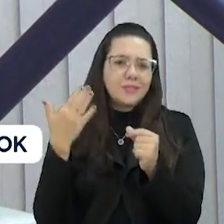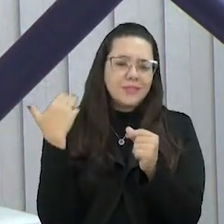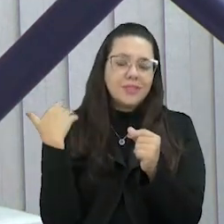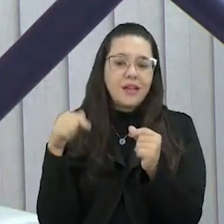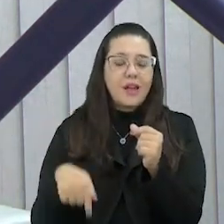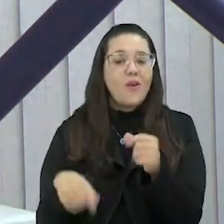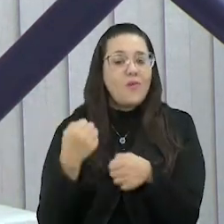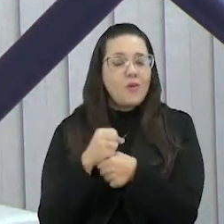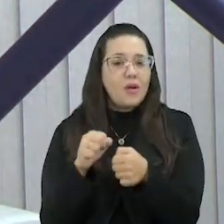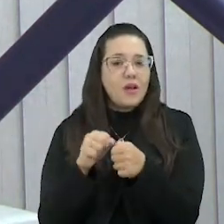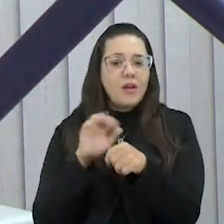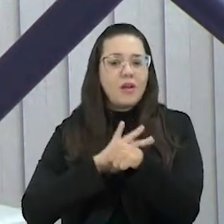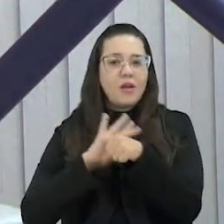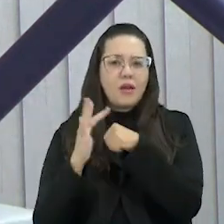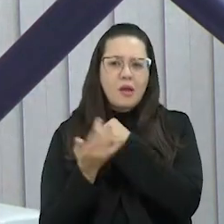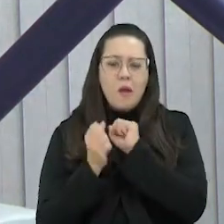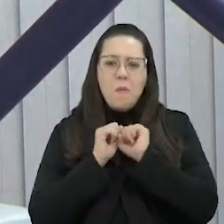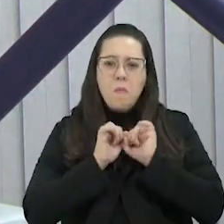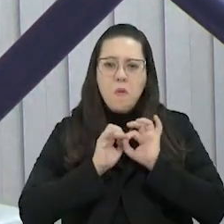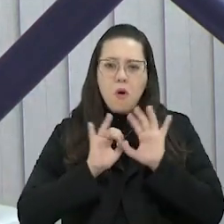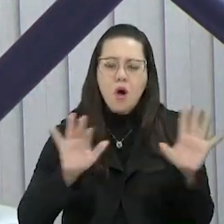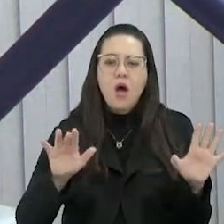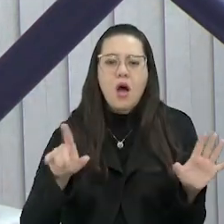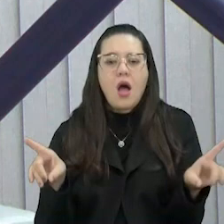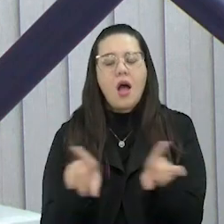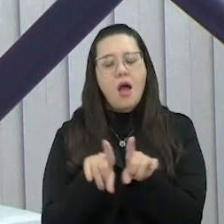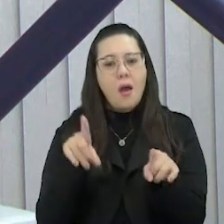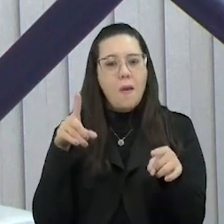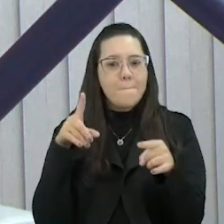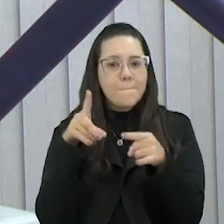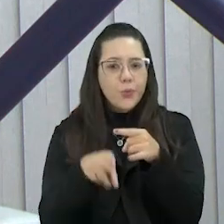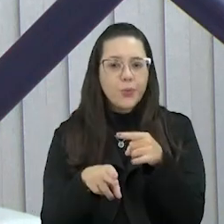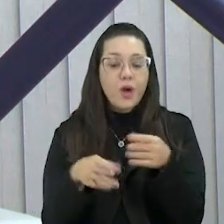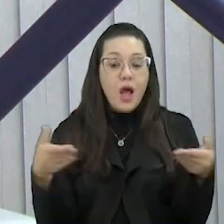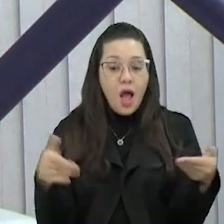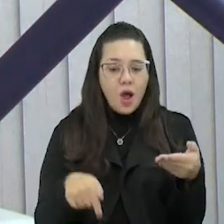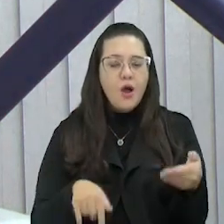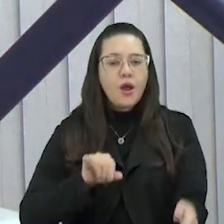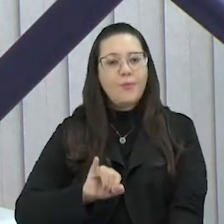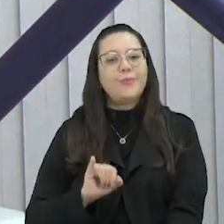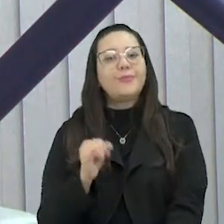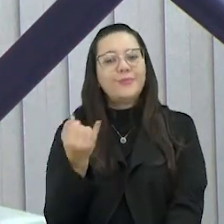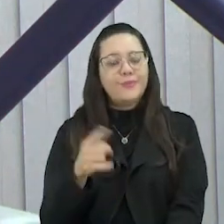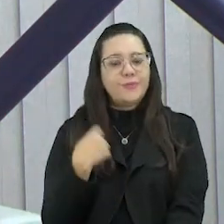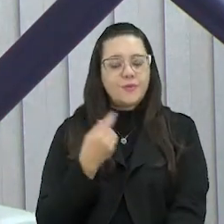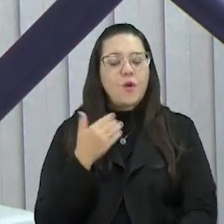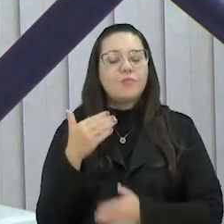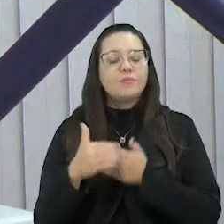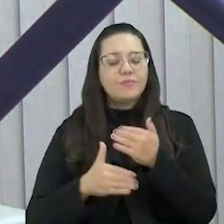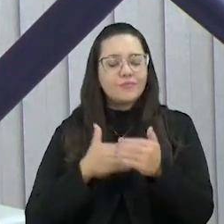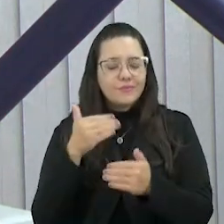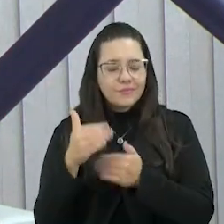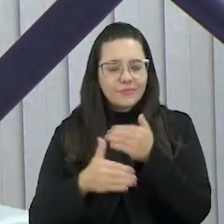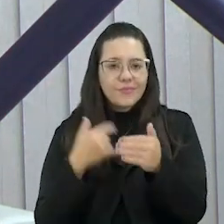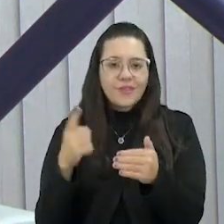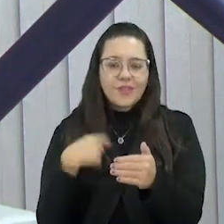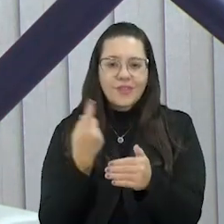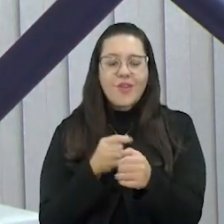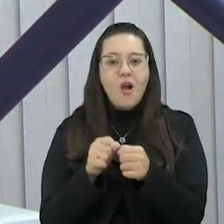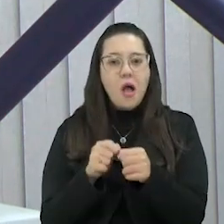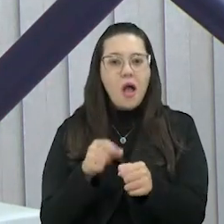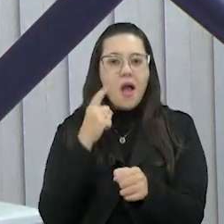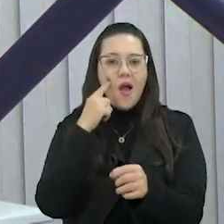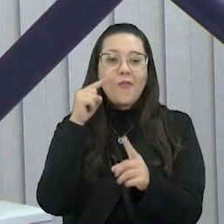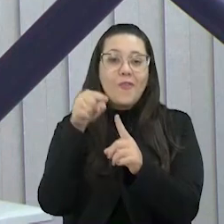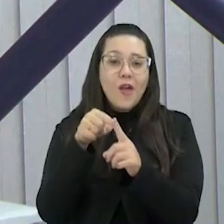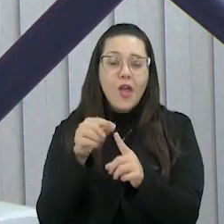Votuporanga, porém a pandemia e outras questões interferiram e agora a gente tem essa oportunidade, né, isso está em andamento, então a gente está muito otimista